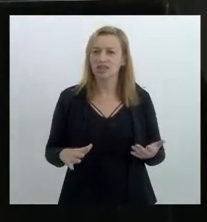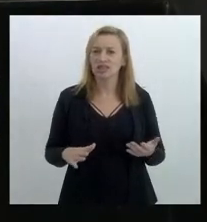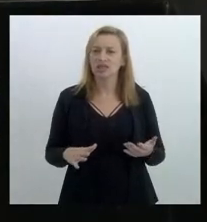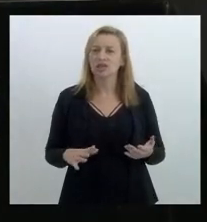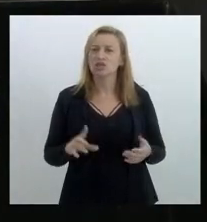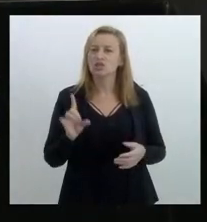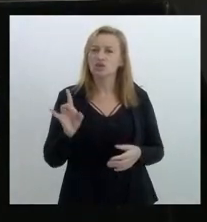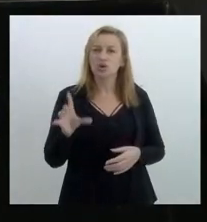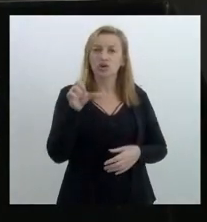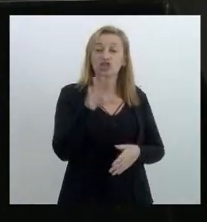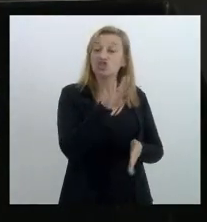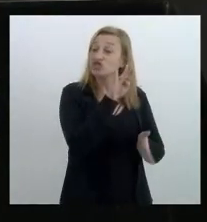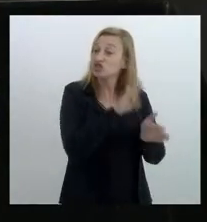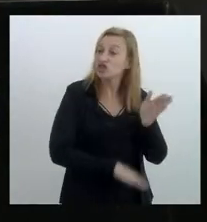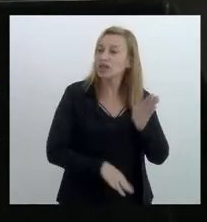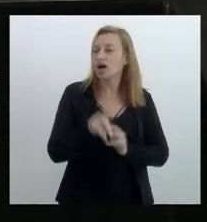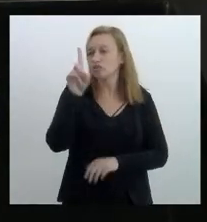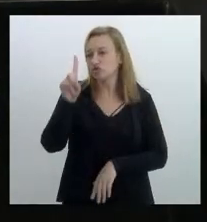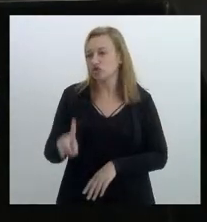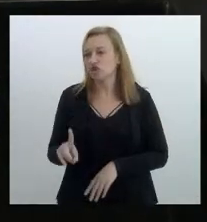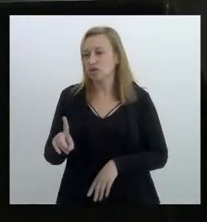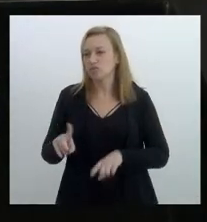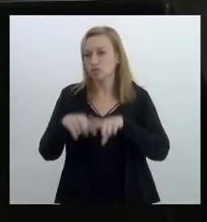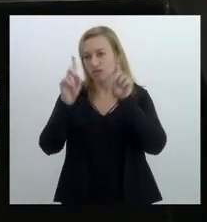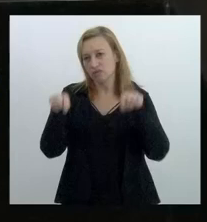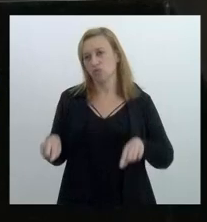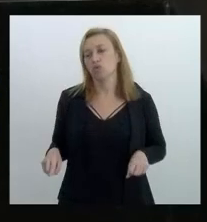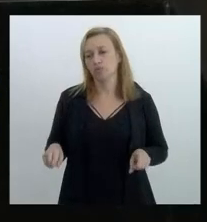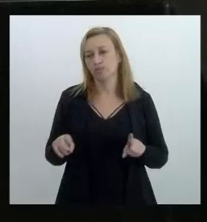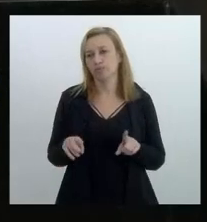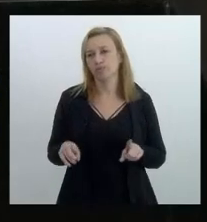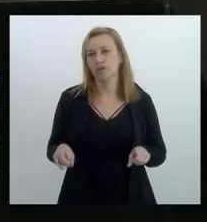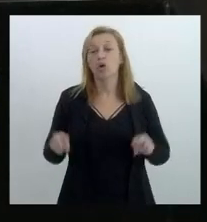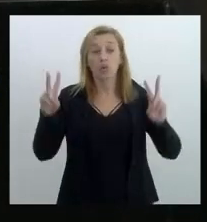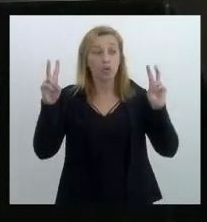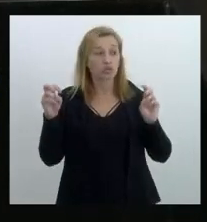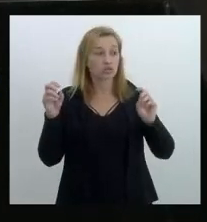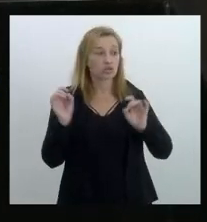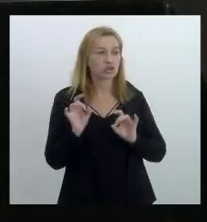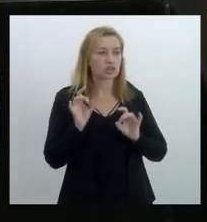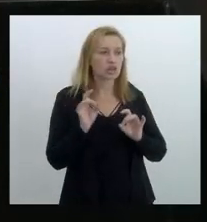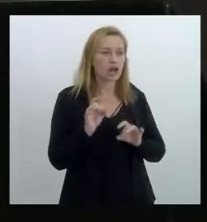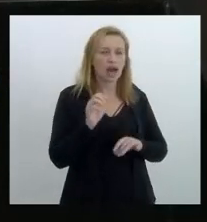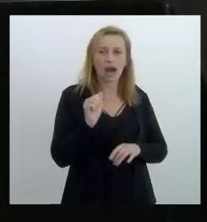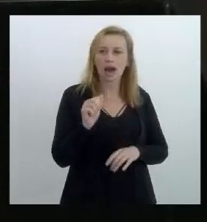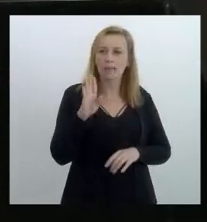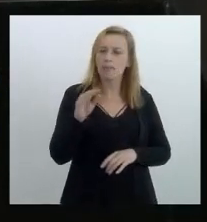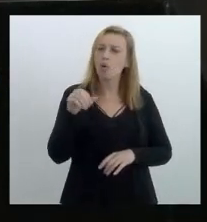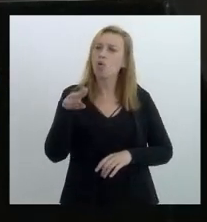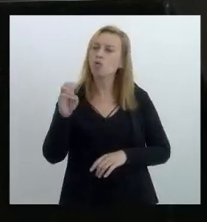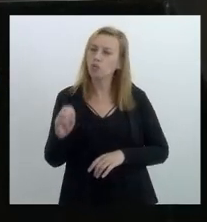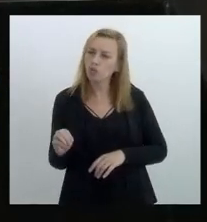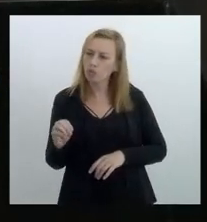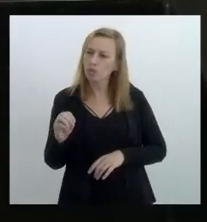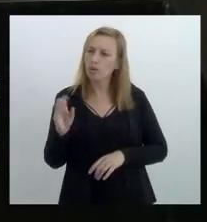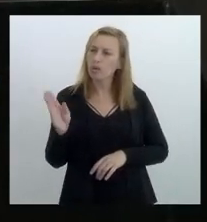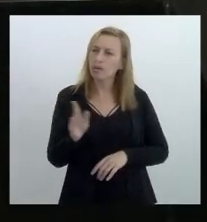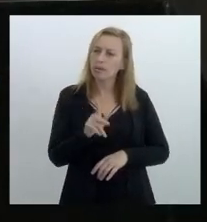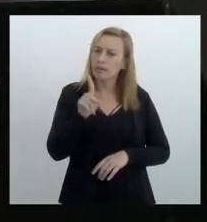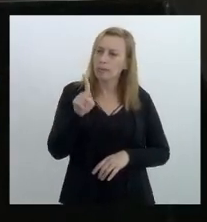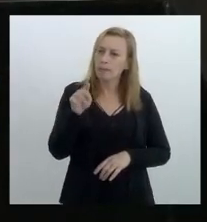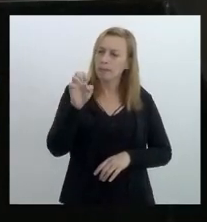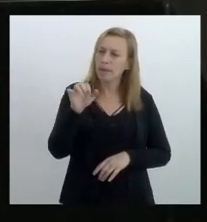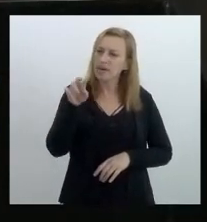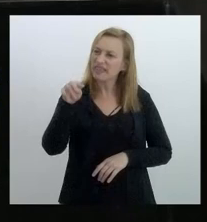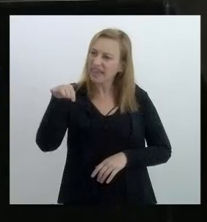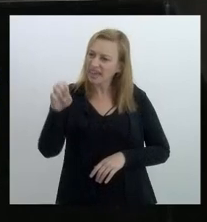decisão da retirada dos direitos do servidor. A questão do abono permanência, são 48 mil servidores em abono